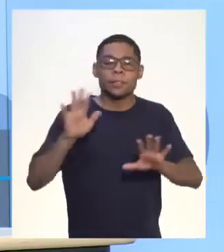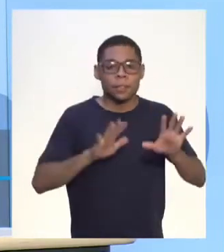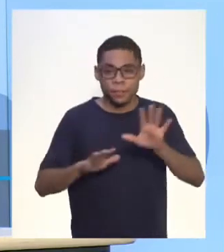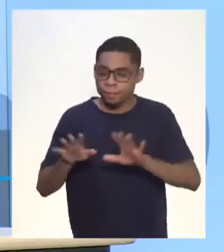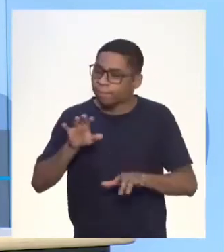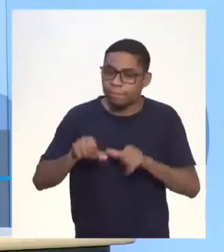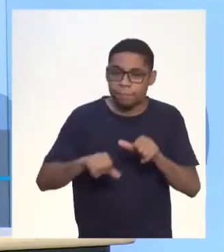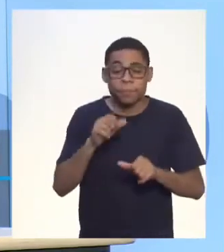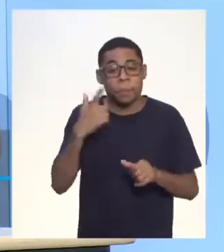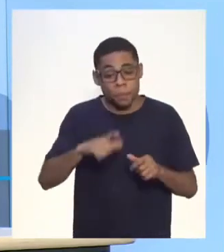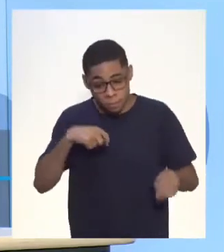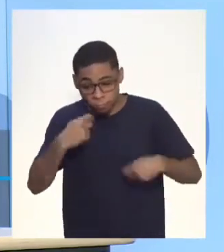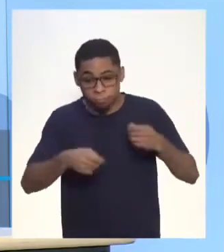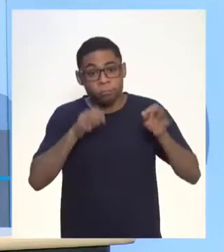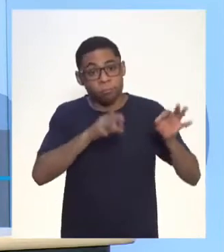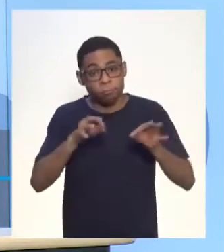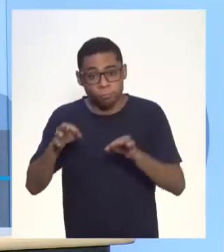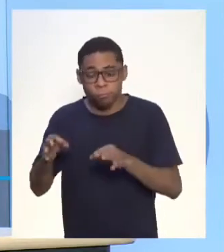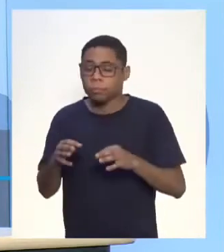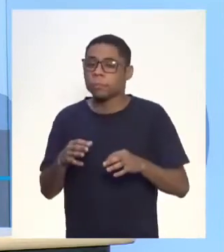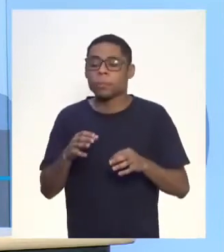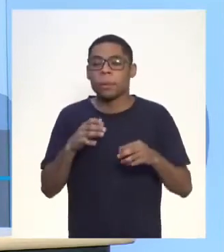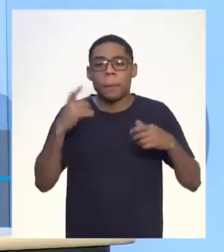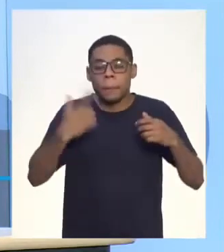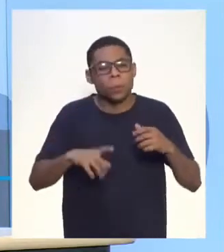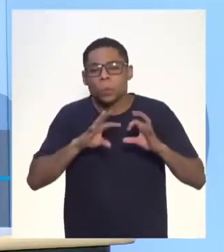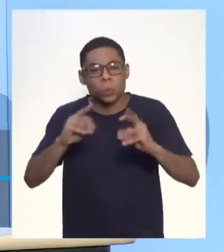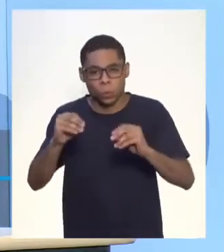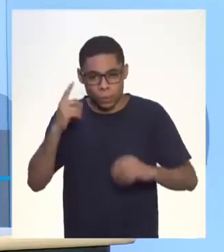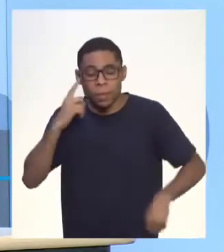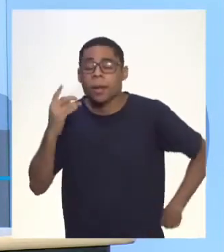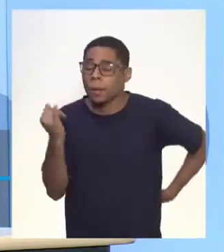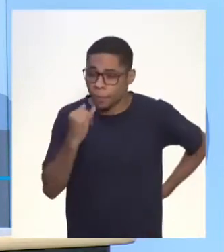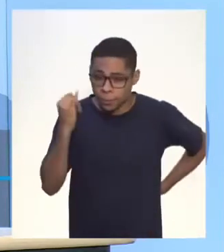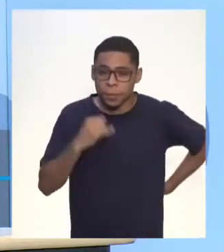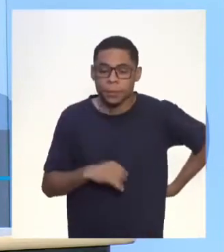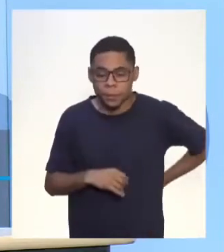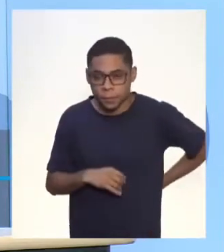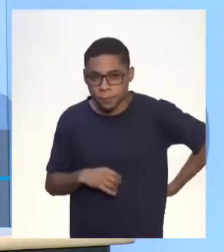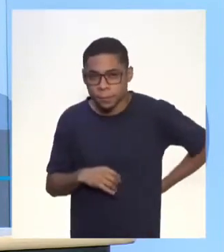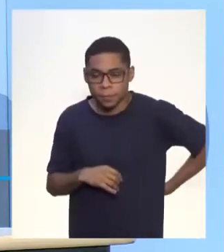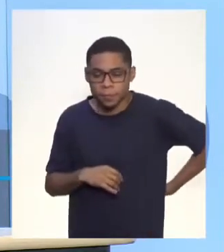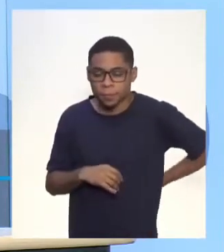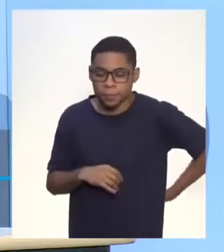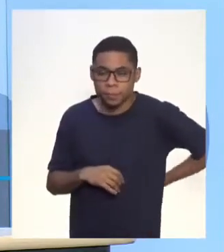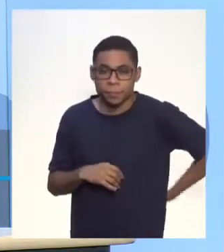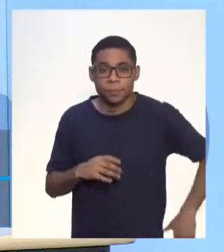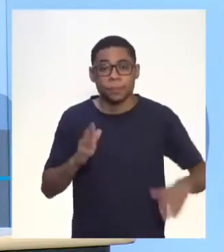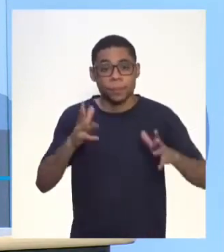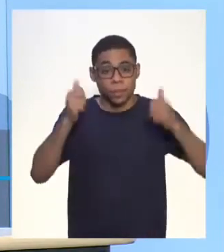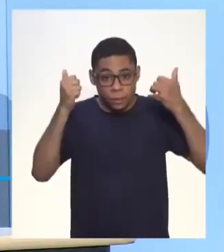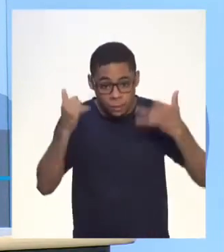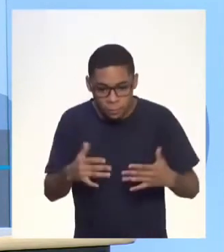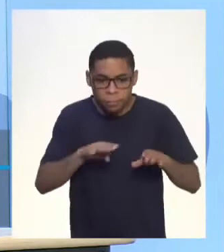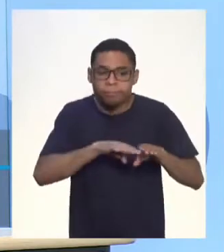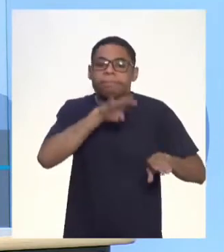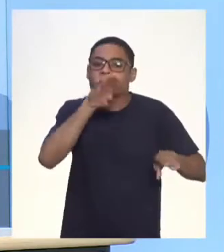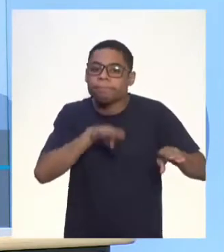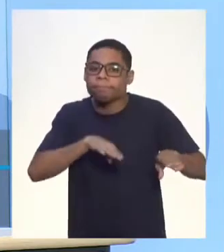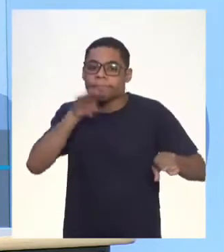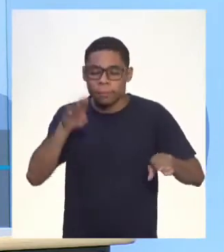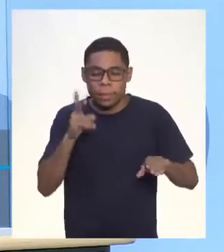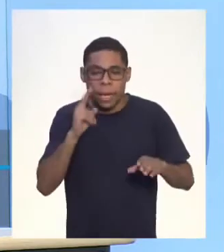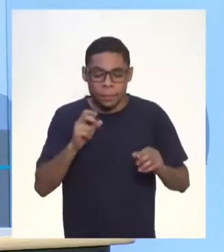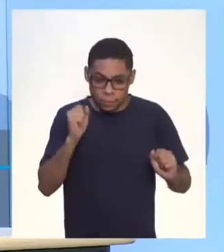palavras de forma errada, conjugações erradas, né? Isso é muito importante também. Já falei da entonação da voz também. Enfim,